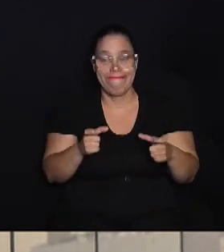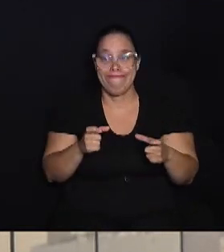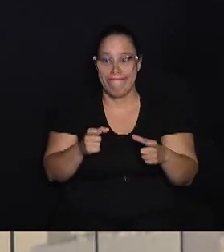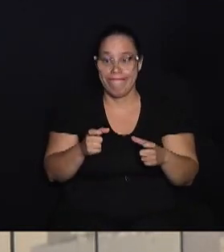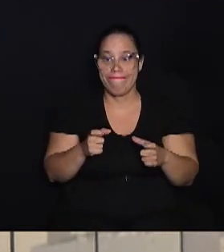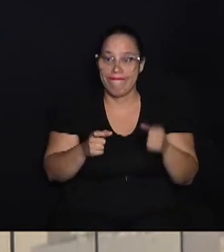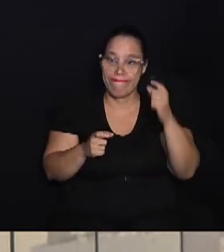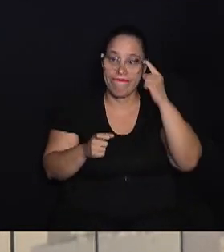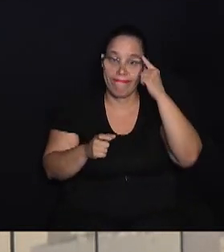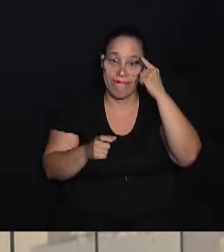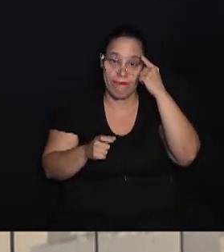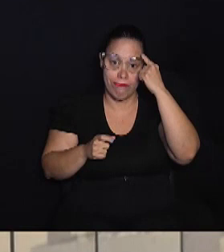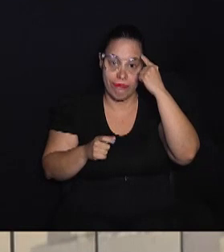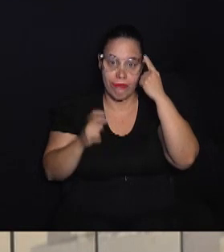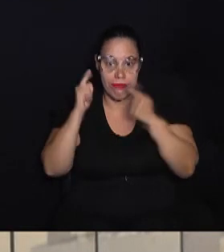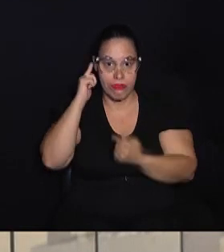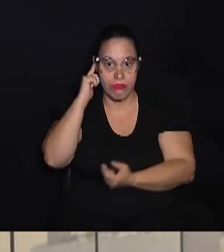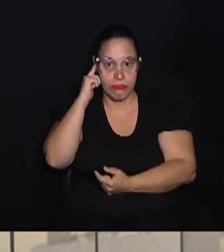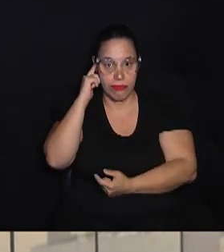nesse